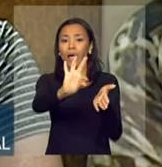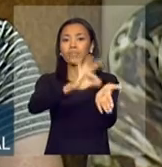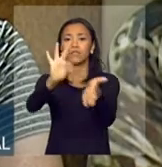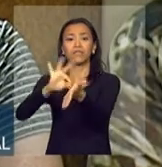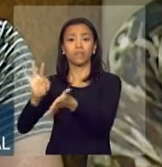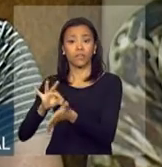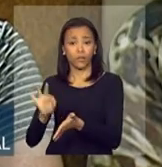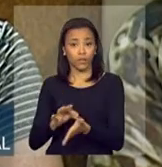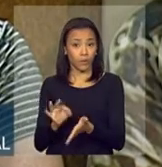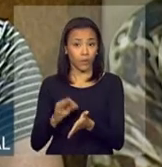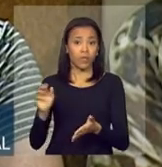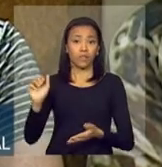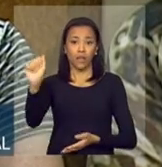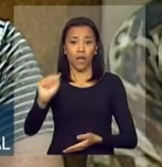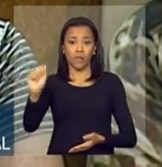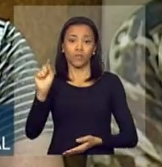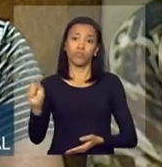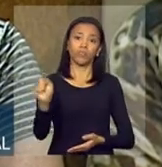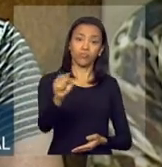das entidades